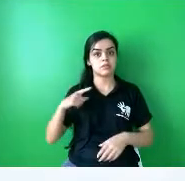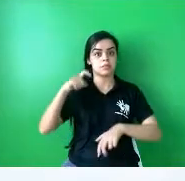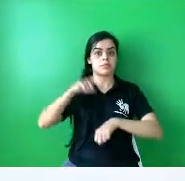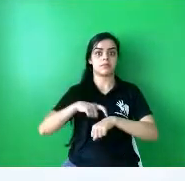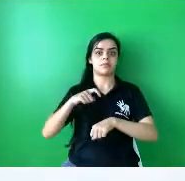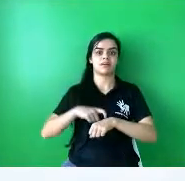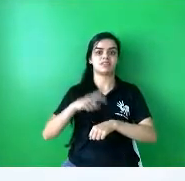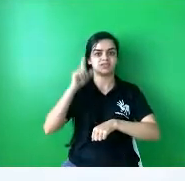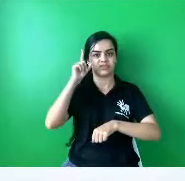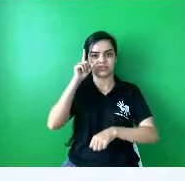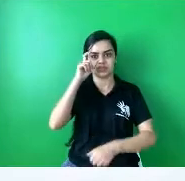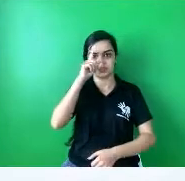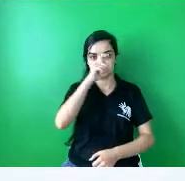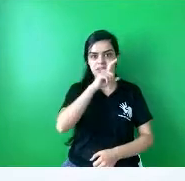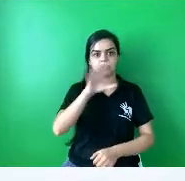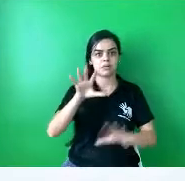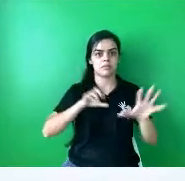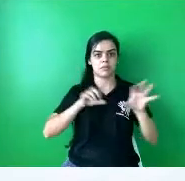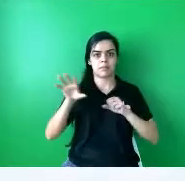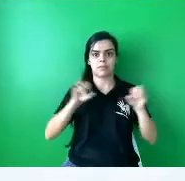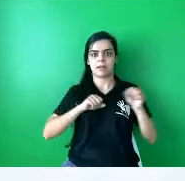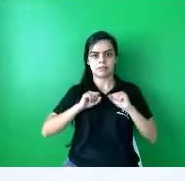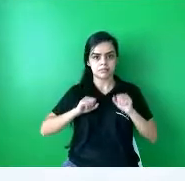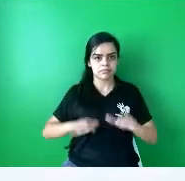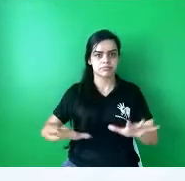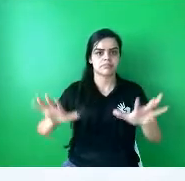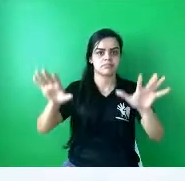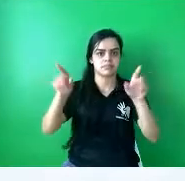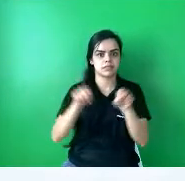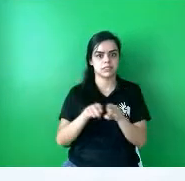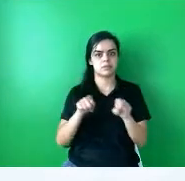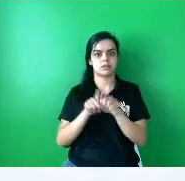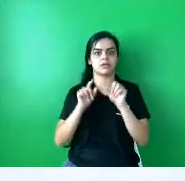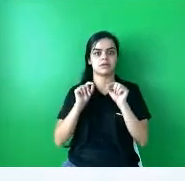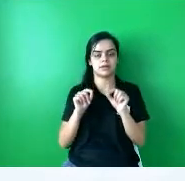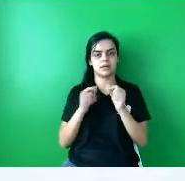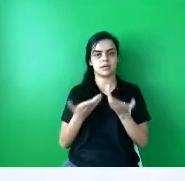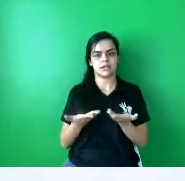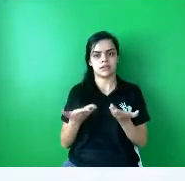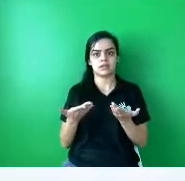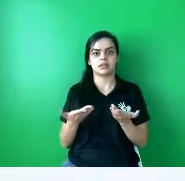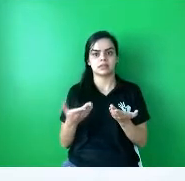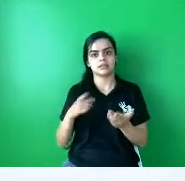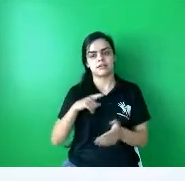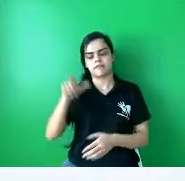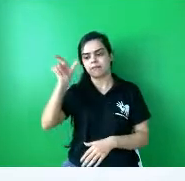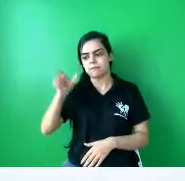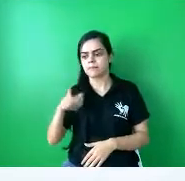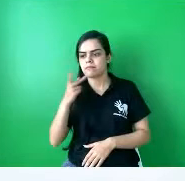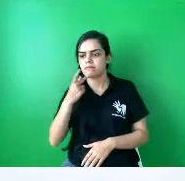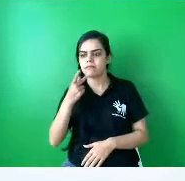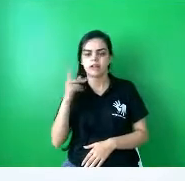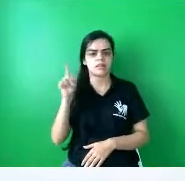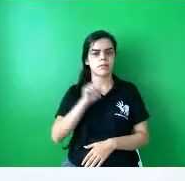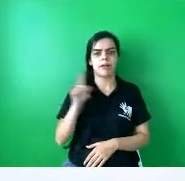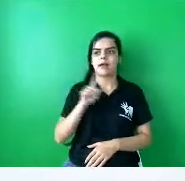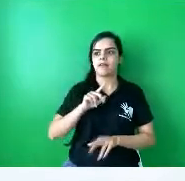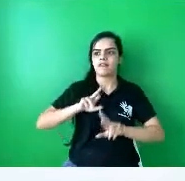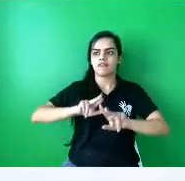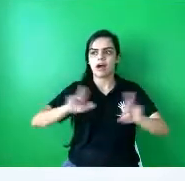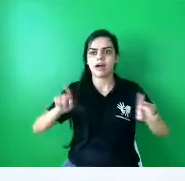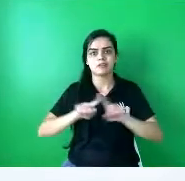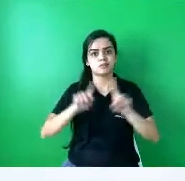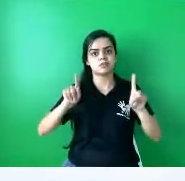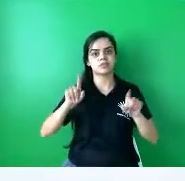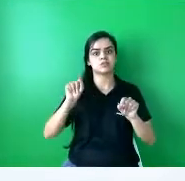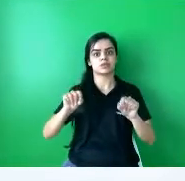muito crítico, muitos casos que estão acontecendo, então a gente, há quem diga que não é tanto caso assim, mas a gente